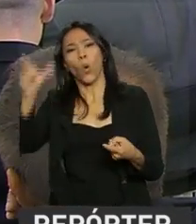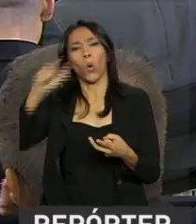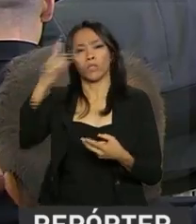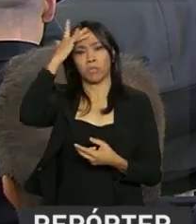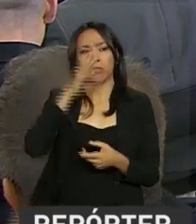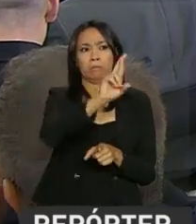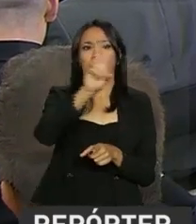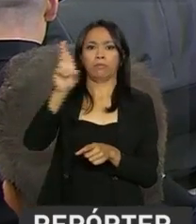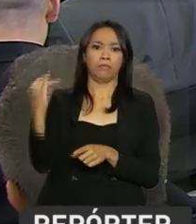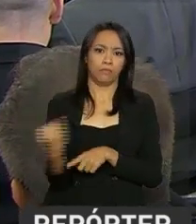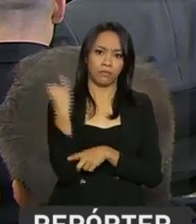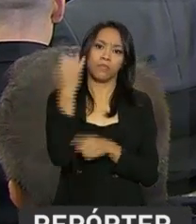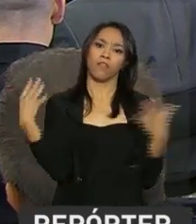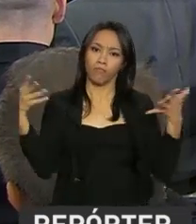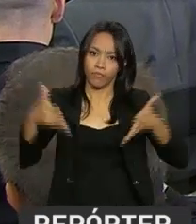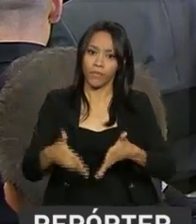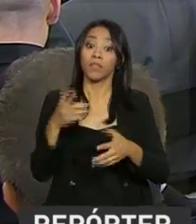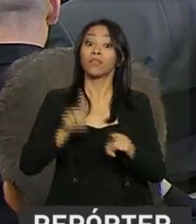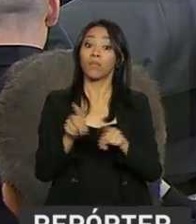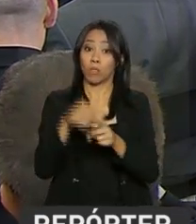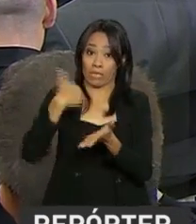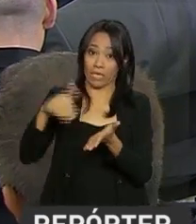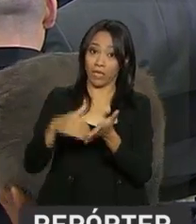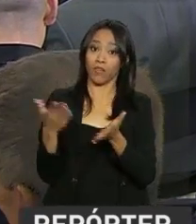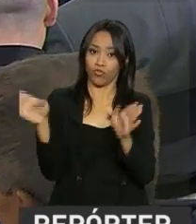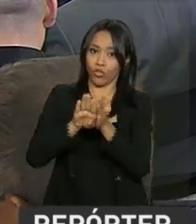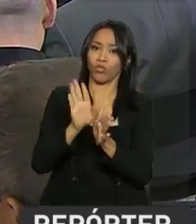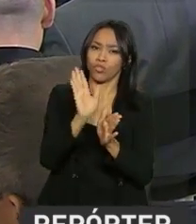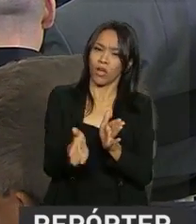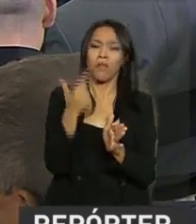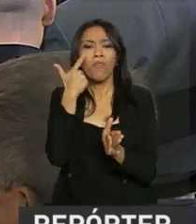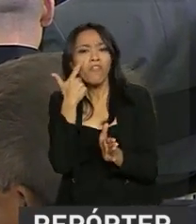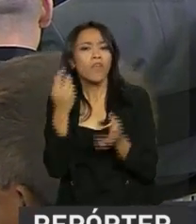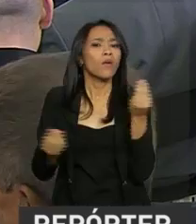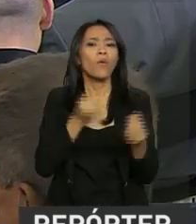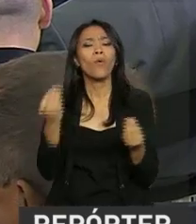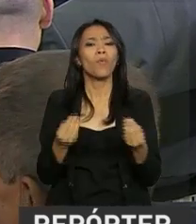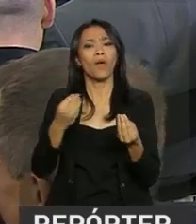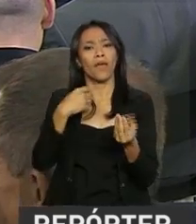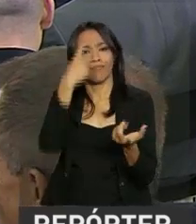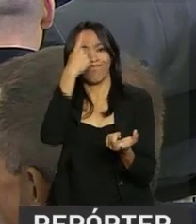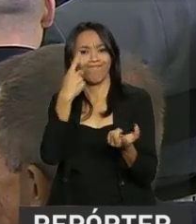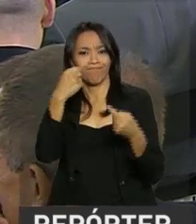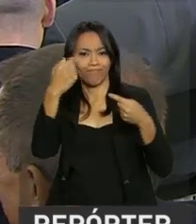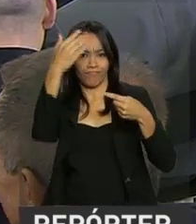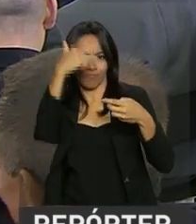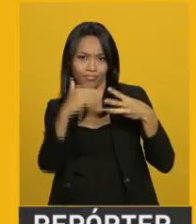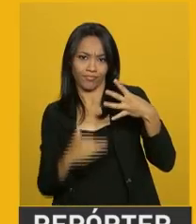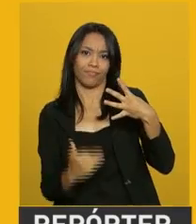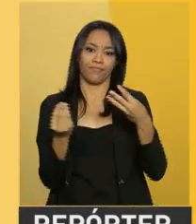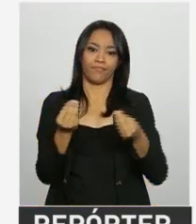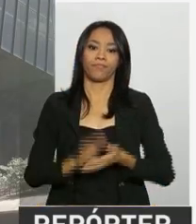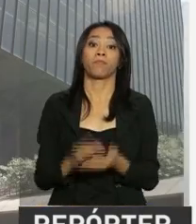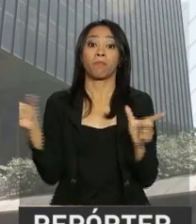secretário da Previdência Marcelo Caetano tá aqui atrás da gente chegou agora a pouco vamos conferir agora o perfil desses novos dirigentes